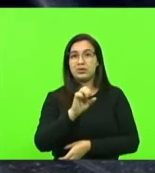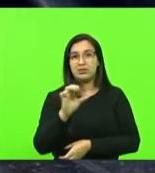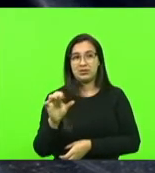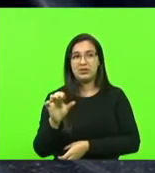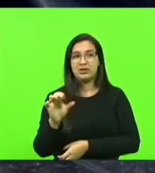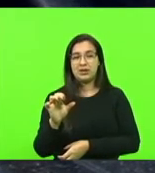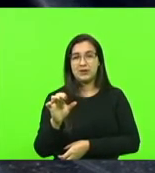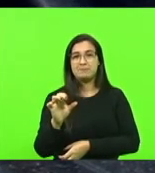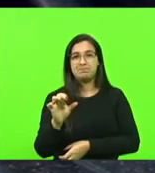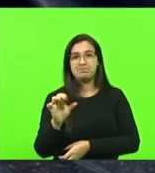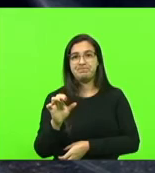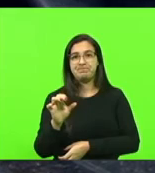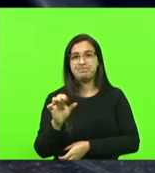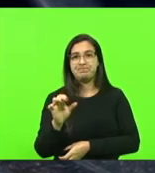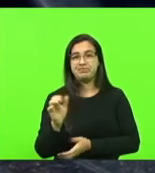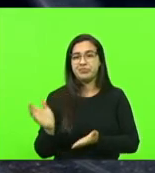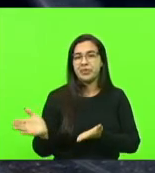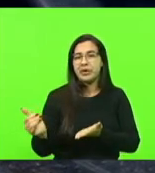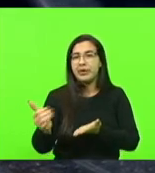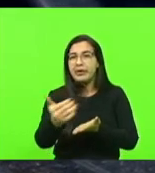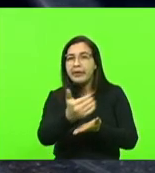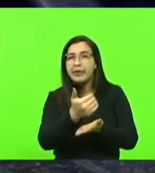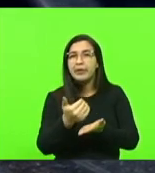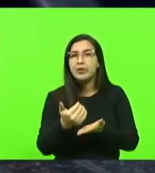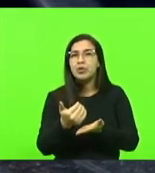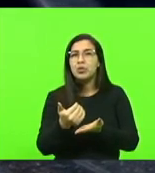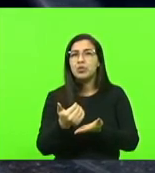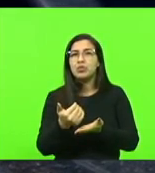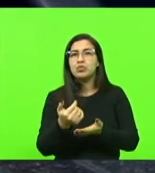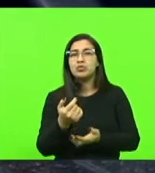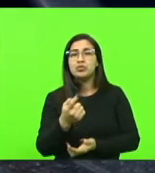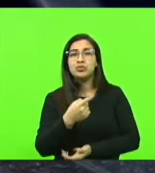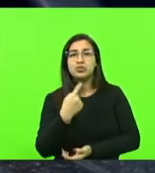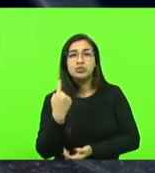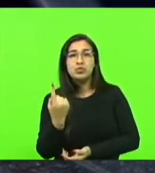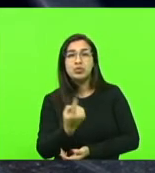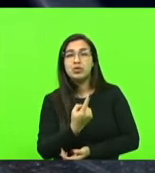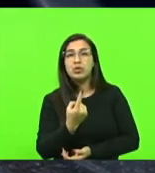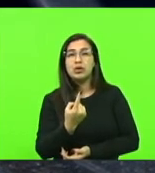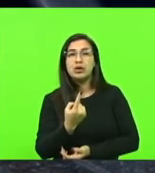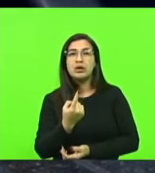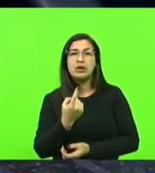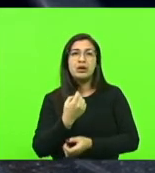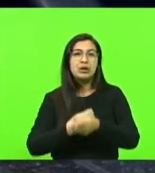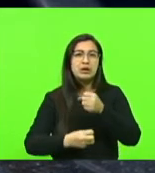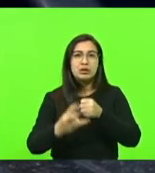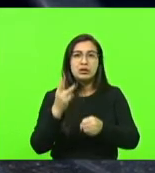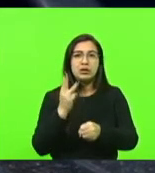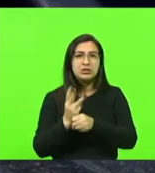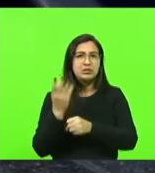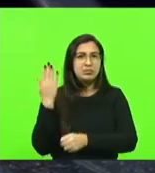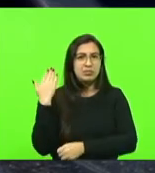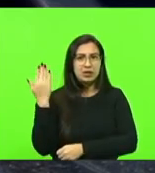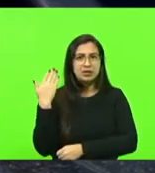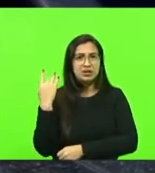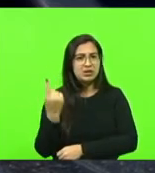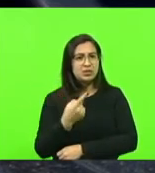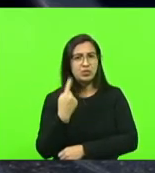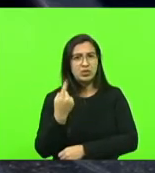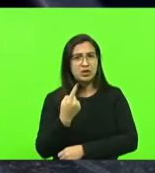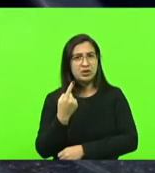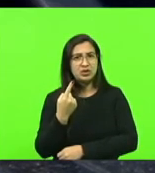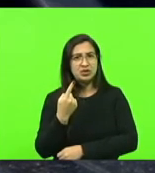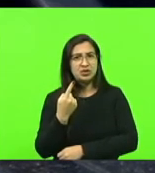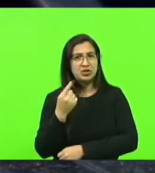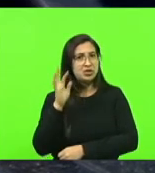recursos aí que, né, inimaginável 2, 3 anos atrás. E com respaldo político